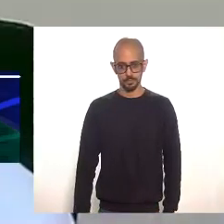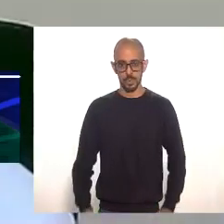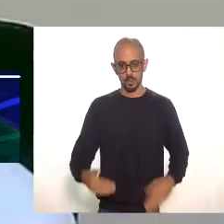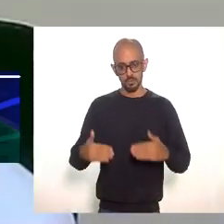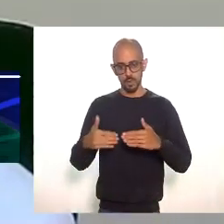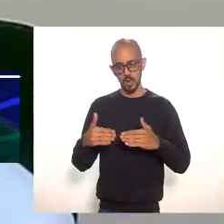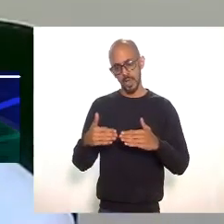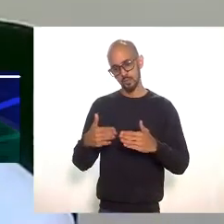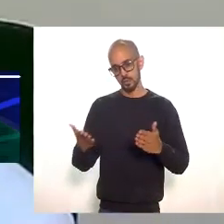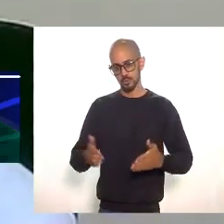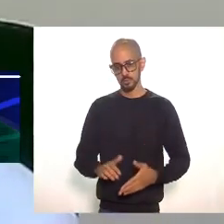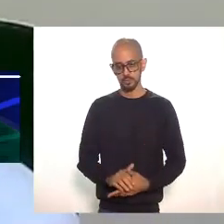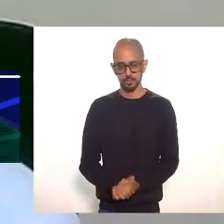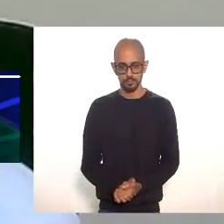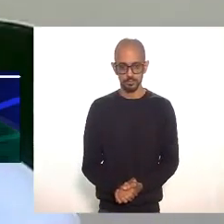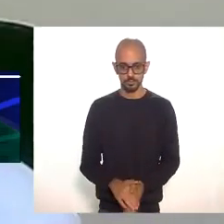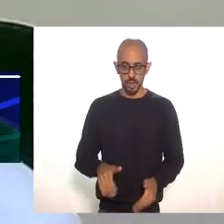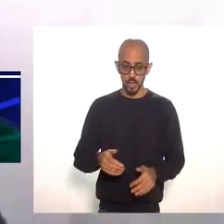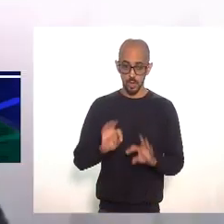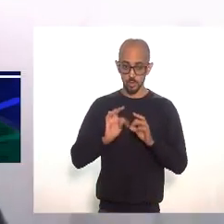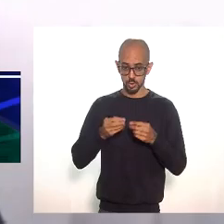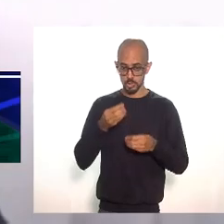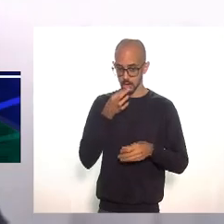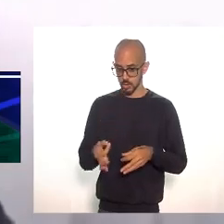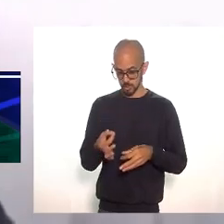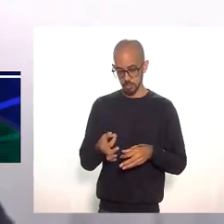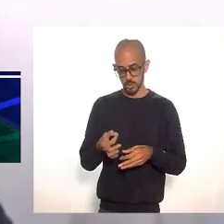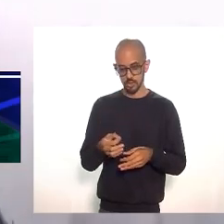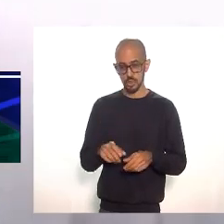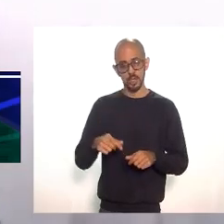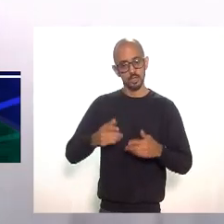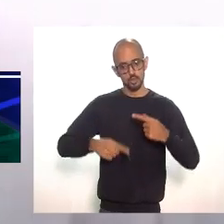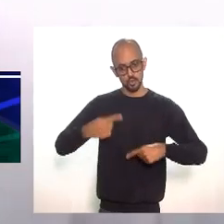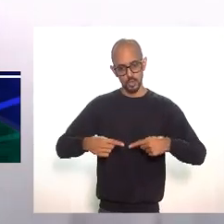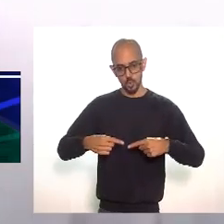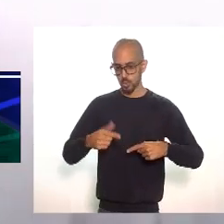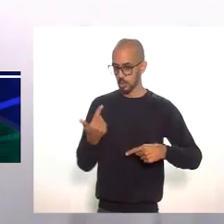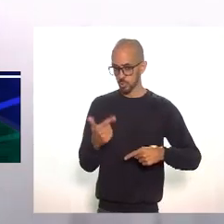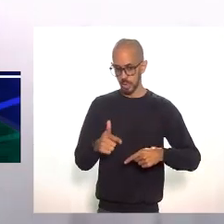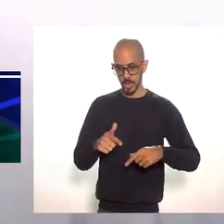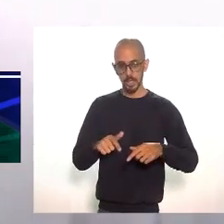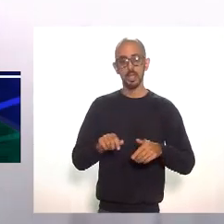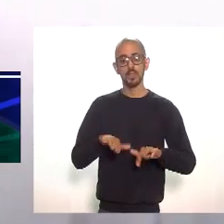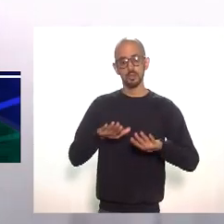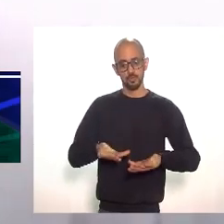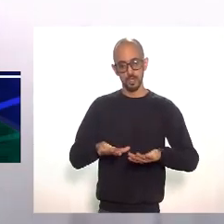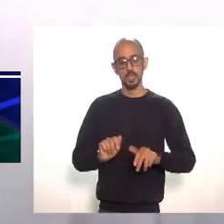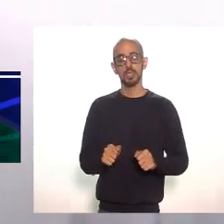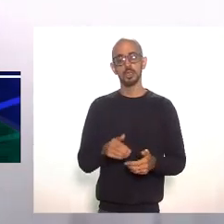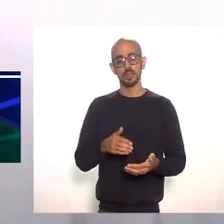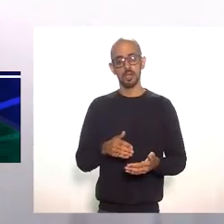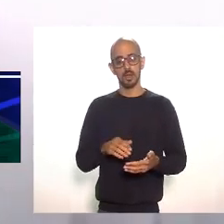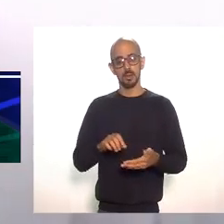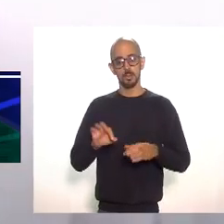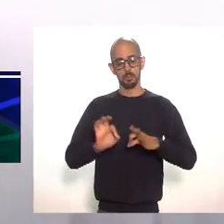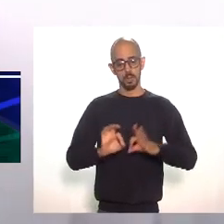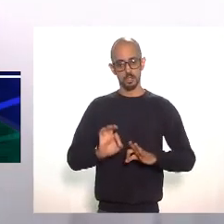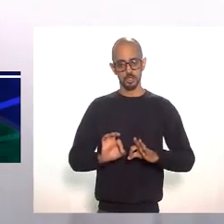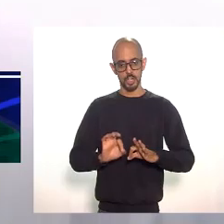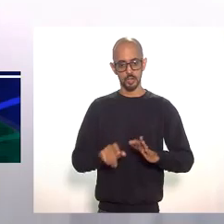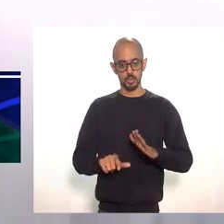Favorável. Com os pareceres emitidos em discussão, não havendo quem queira discutir, encerrado a discussão. O projeto